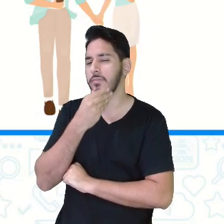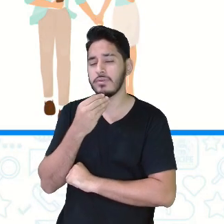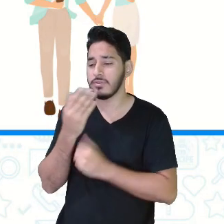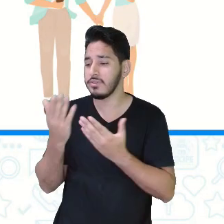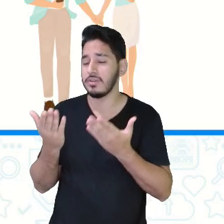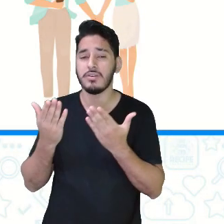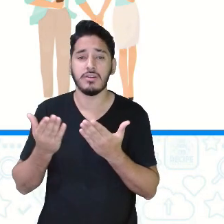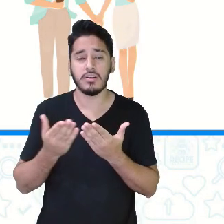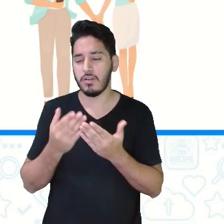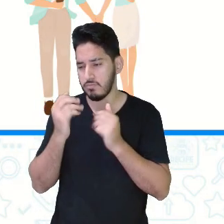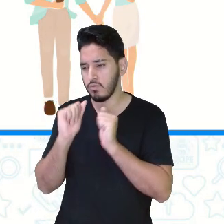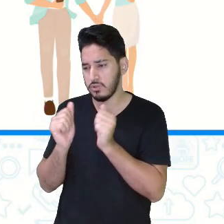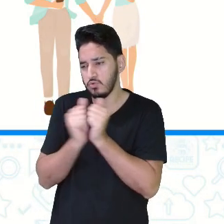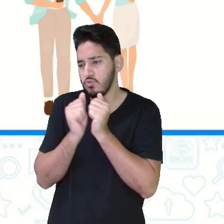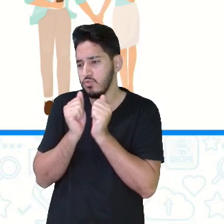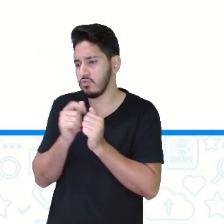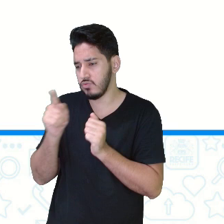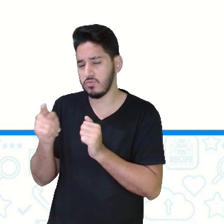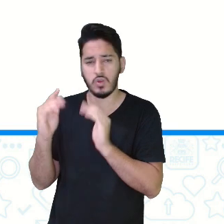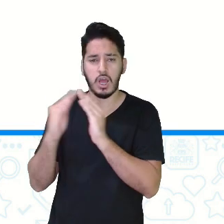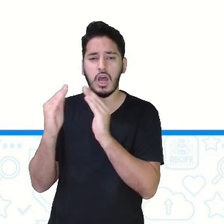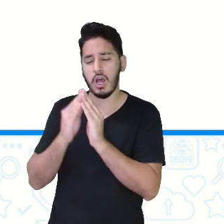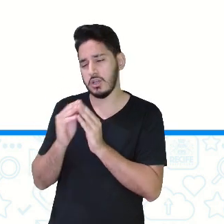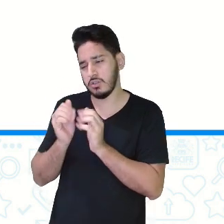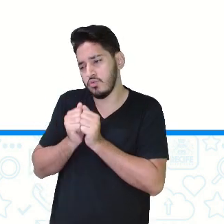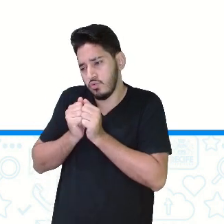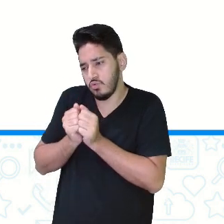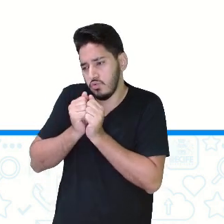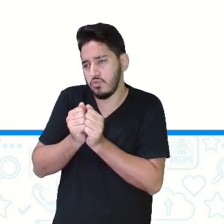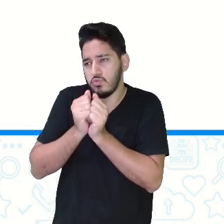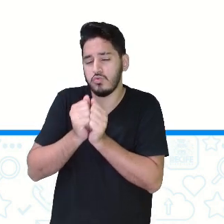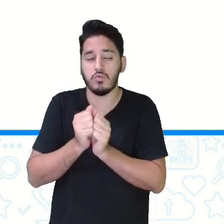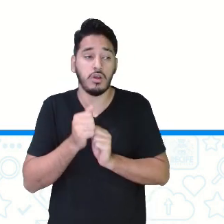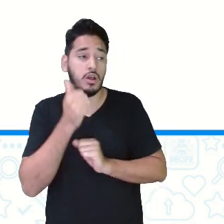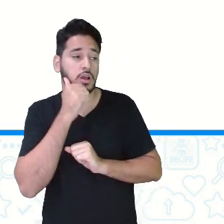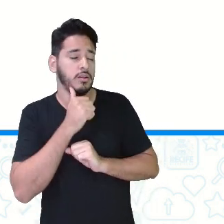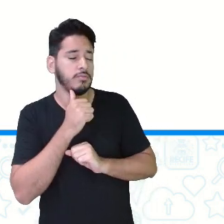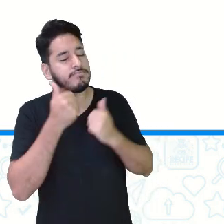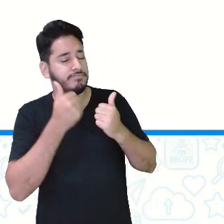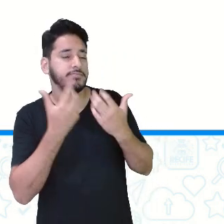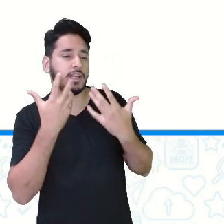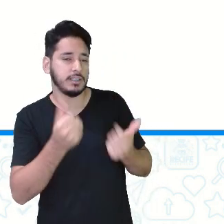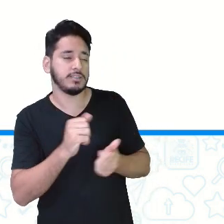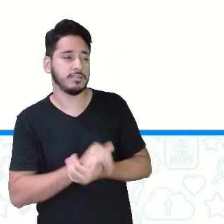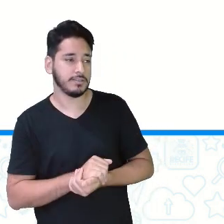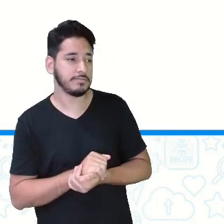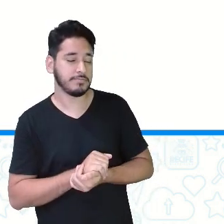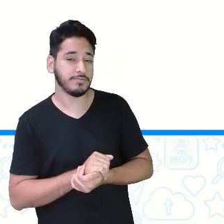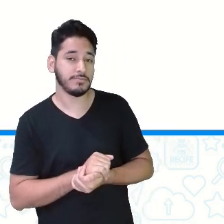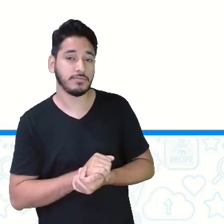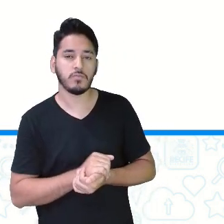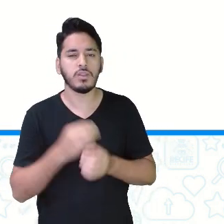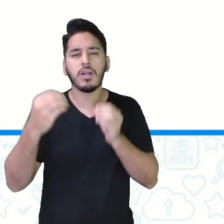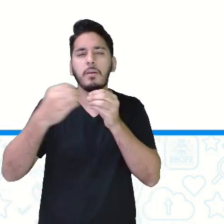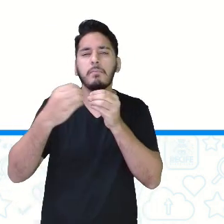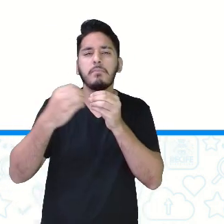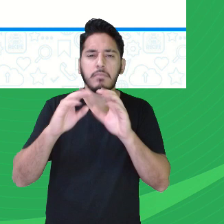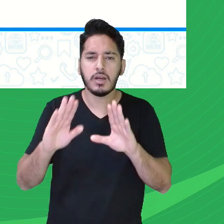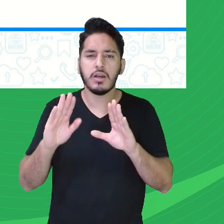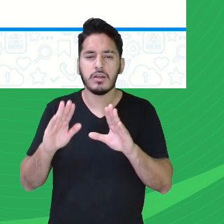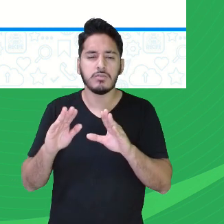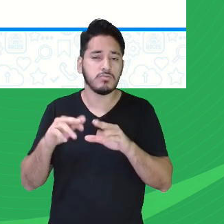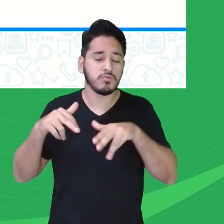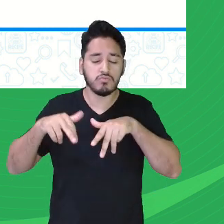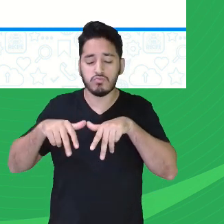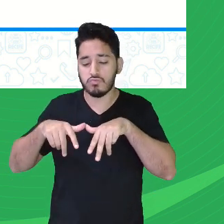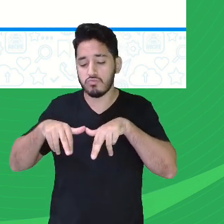insistiu em acompanhar a moça até a sua casa. Ela aceitou a companhia. Era perto, iam a